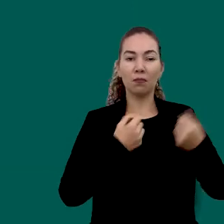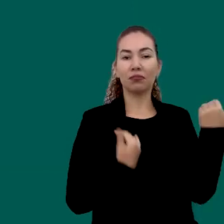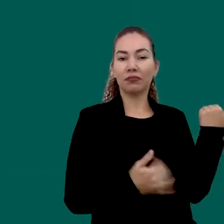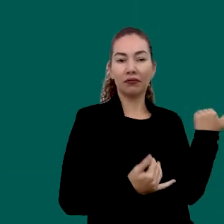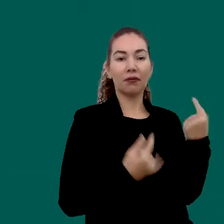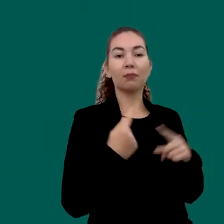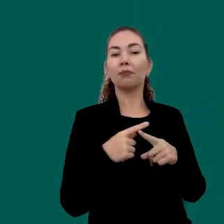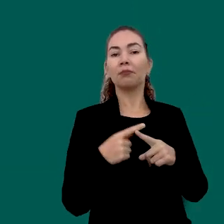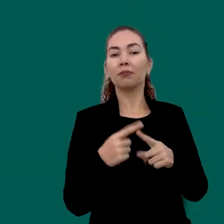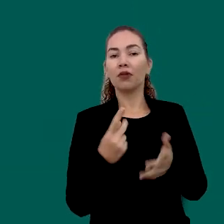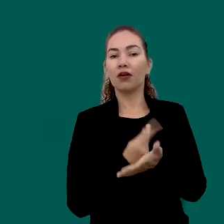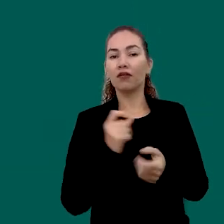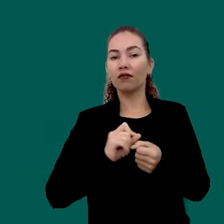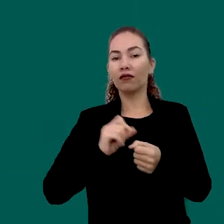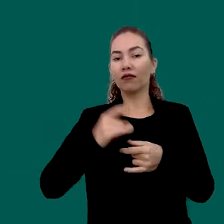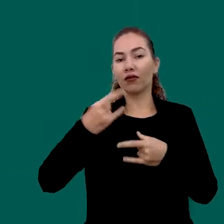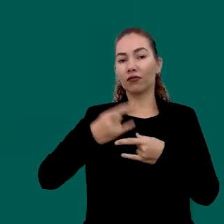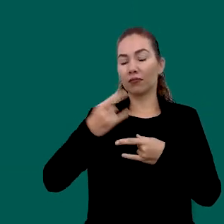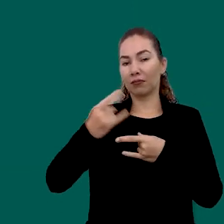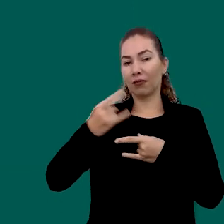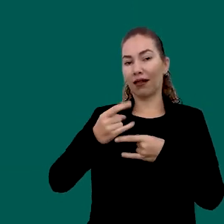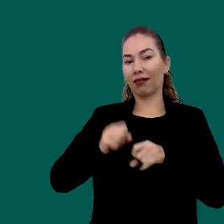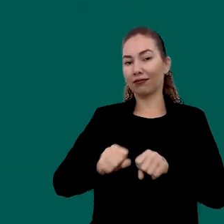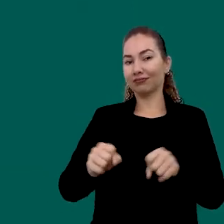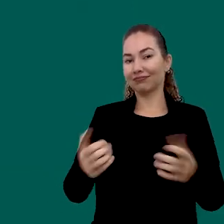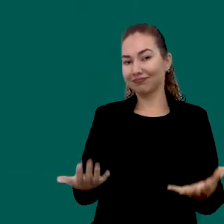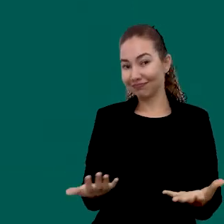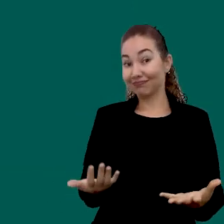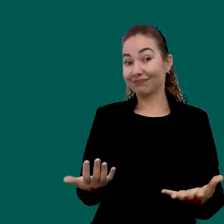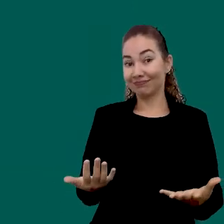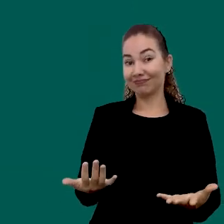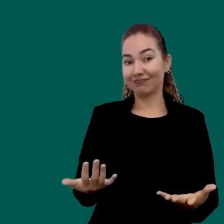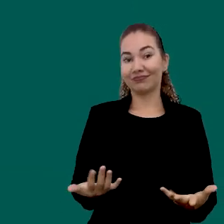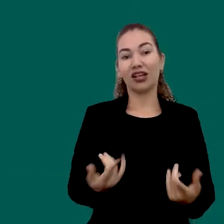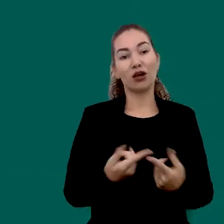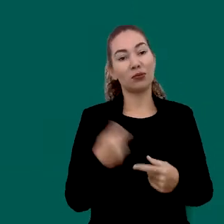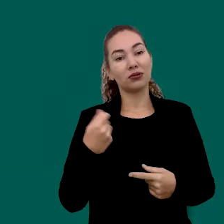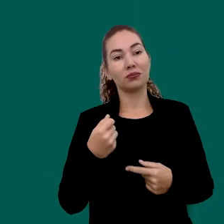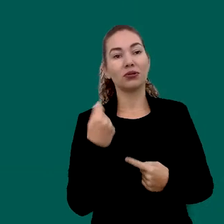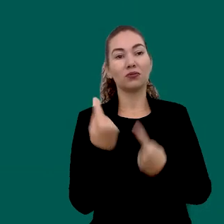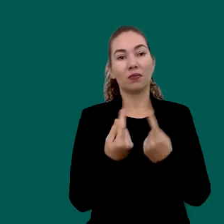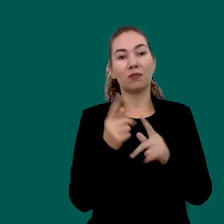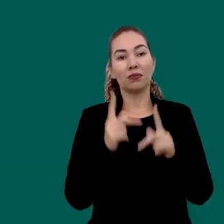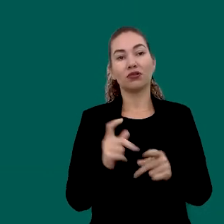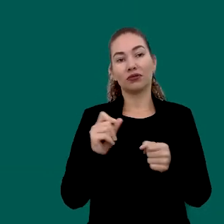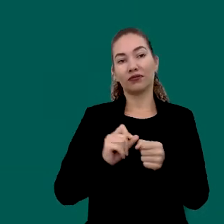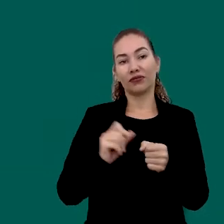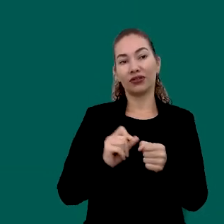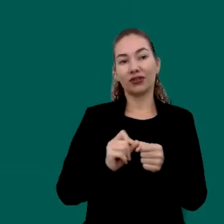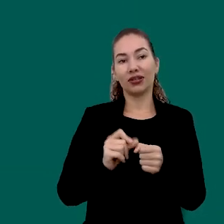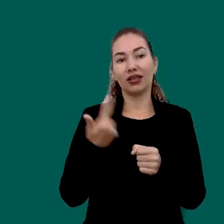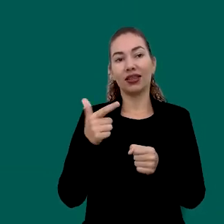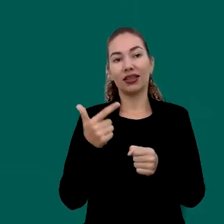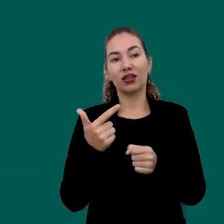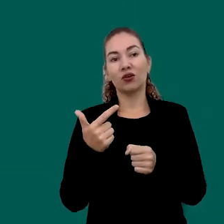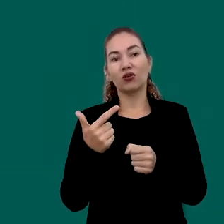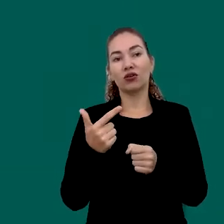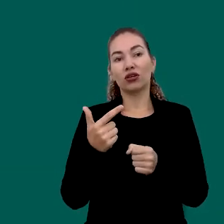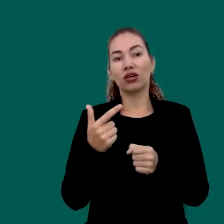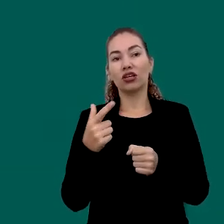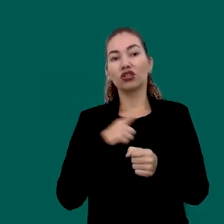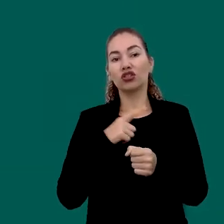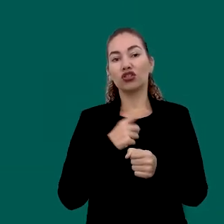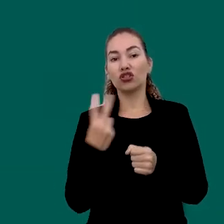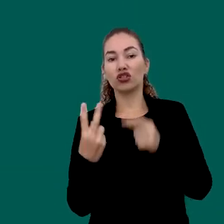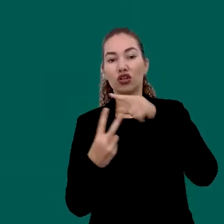por que a gente não faz uma live de supermercado? Só que tu precisa de alguém para fazer essa live de supermercado. Eu tinha 2 rapazes que volta e meia